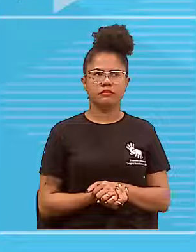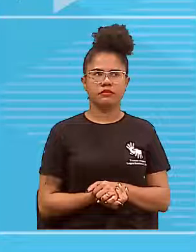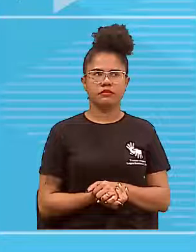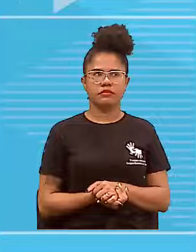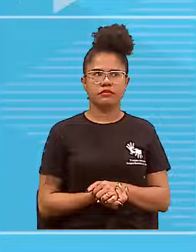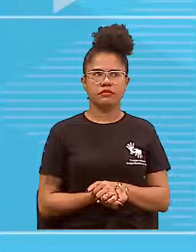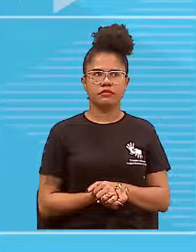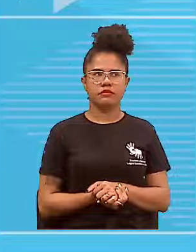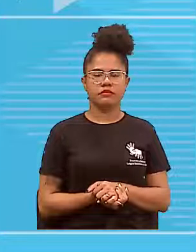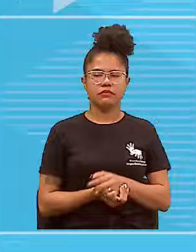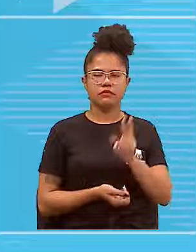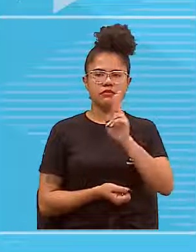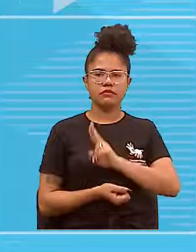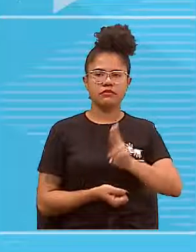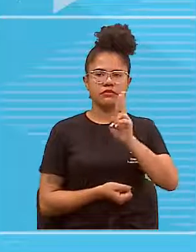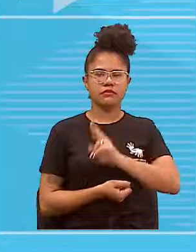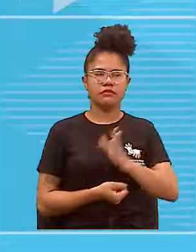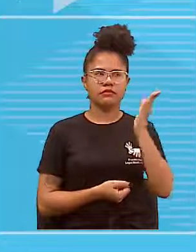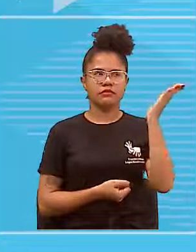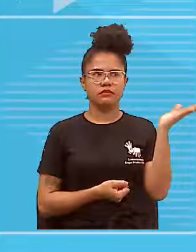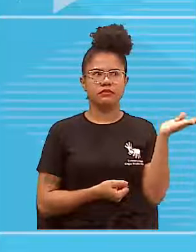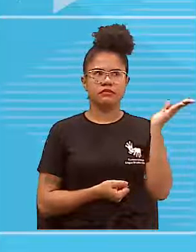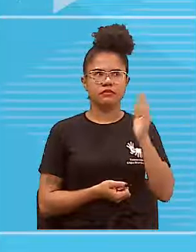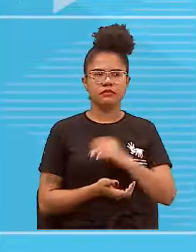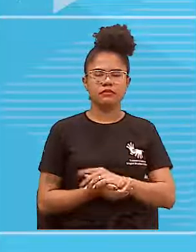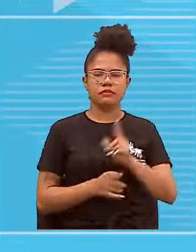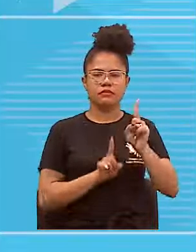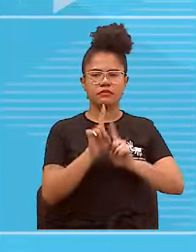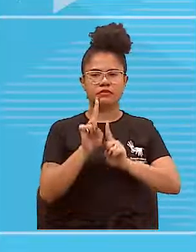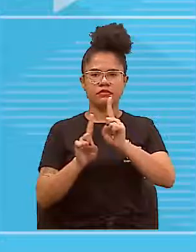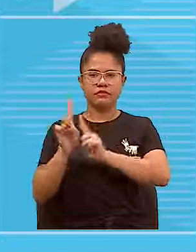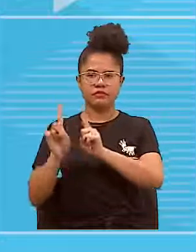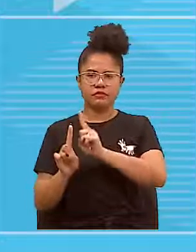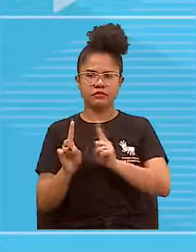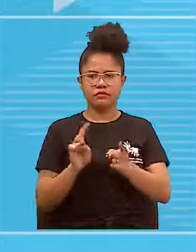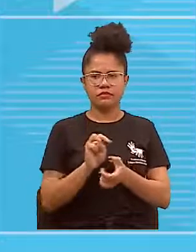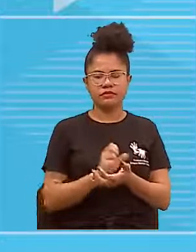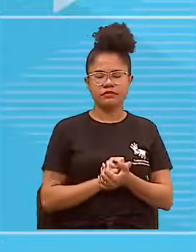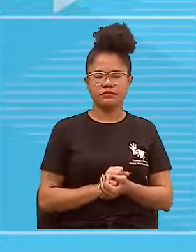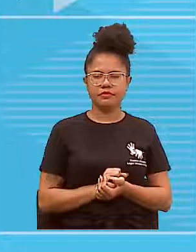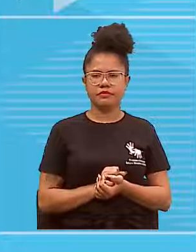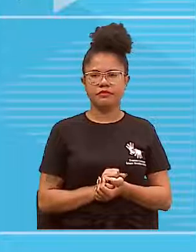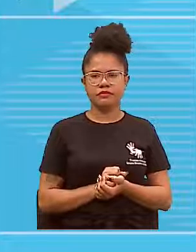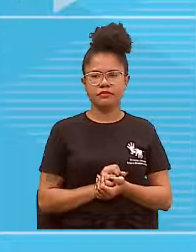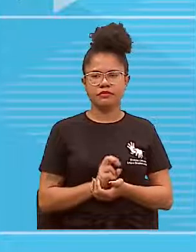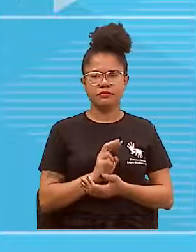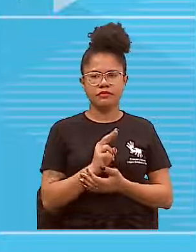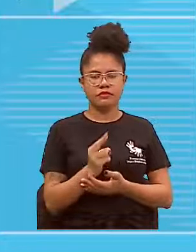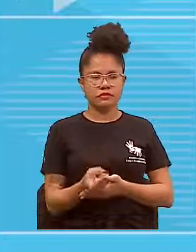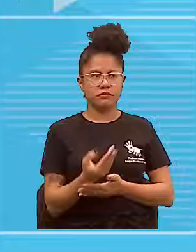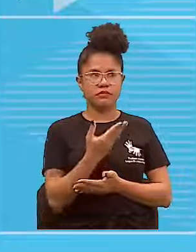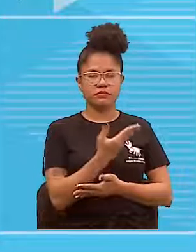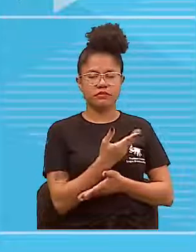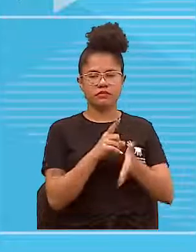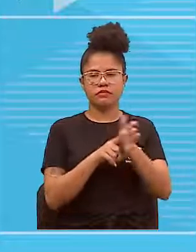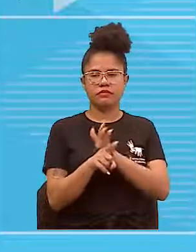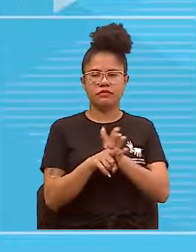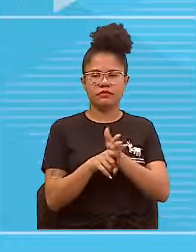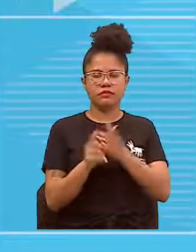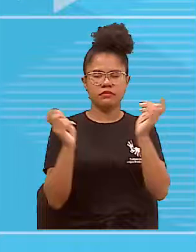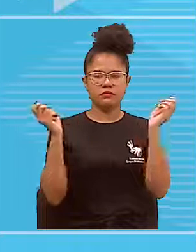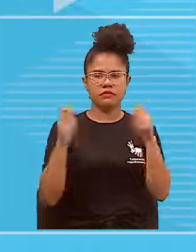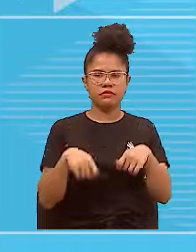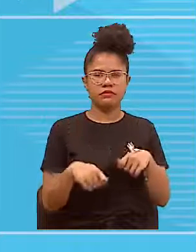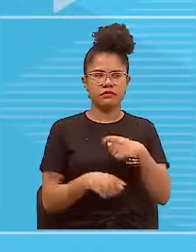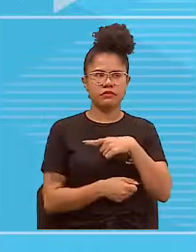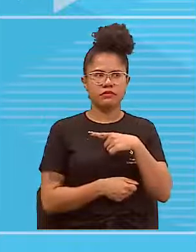essas técnicas estatísticas, ou seja, essas medidas estatísticas, eu preciso